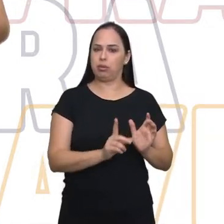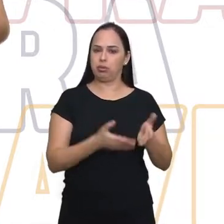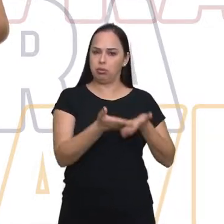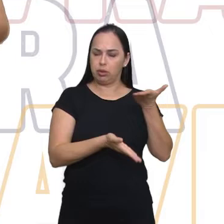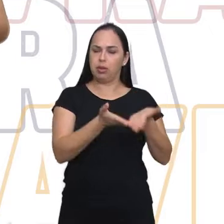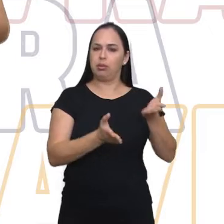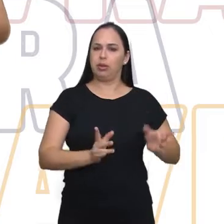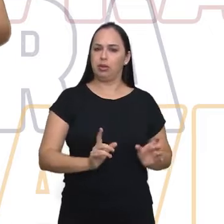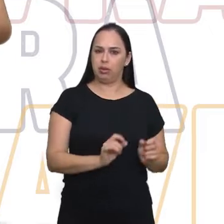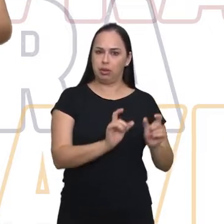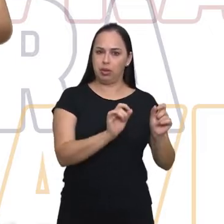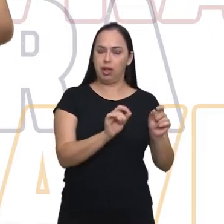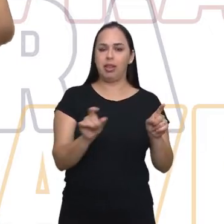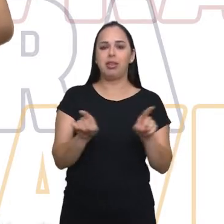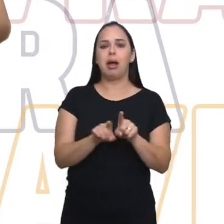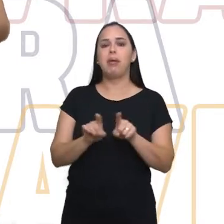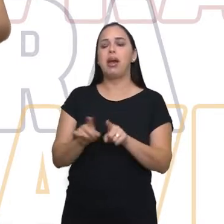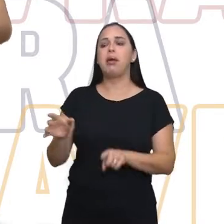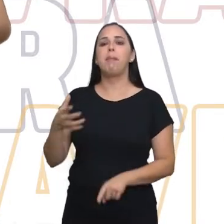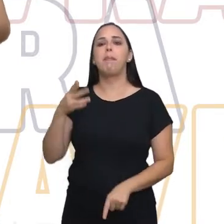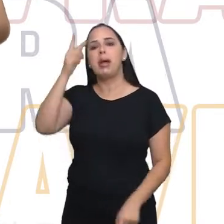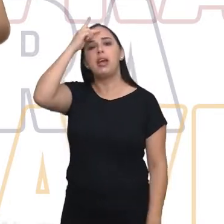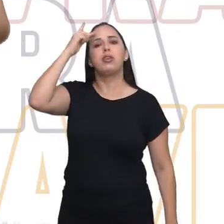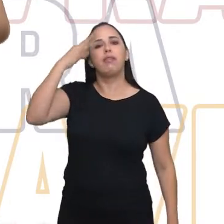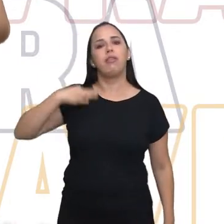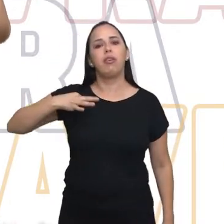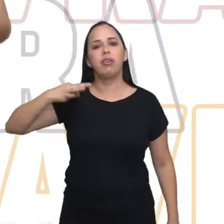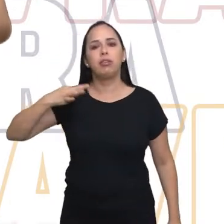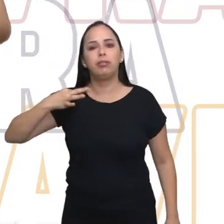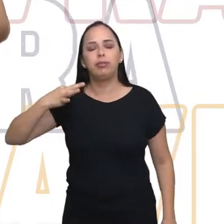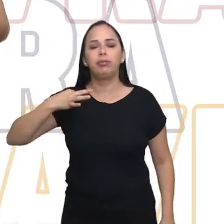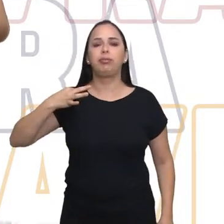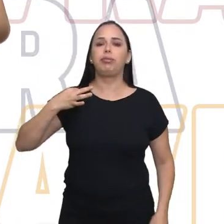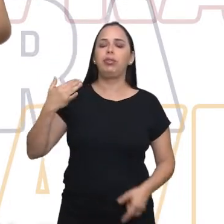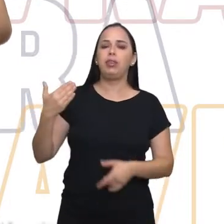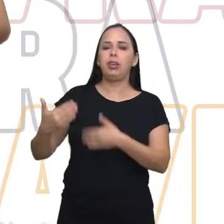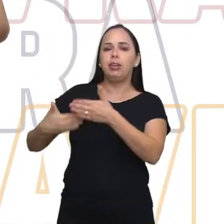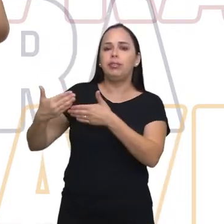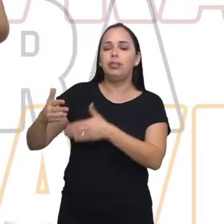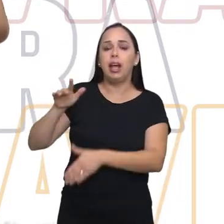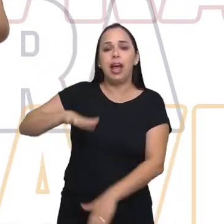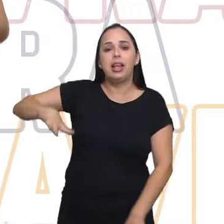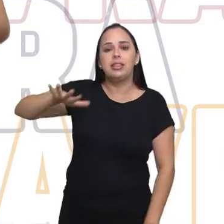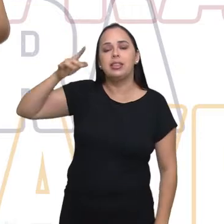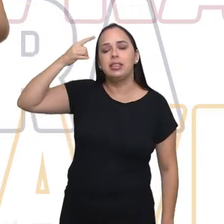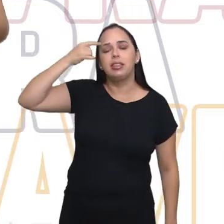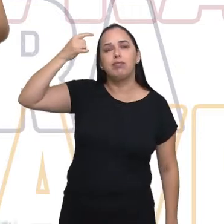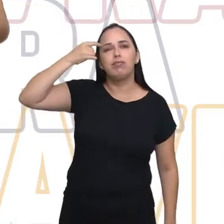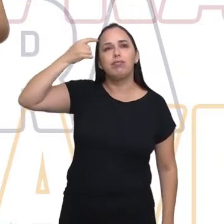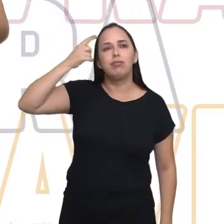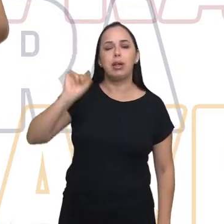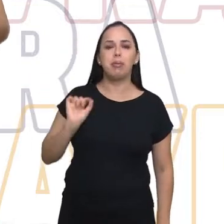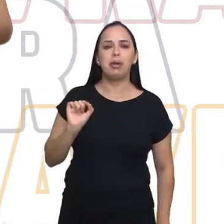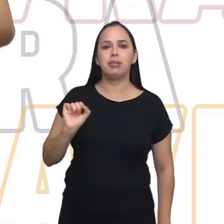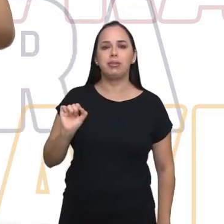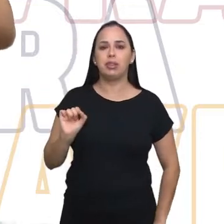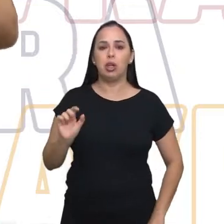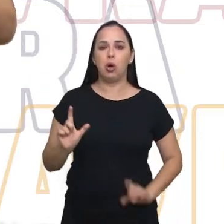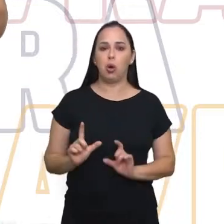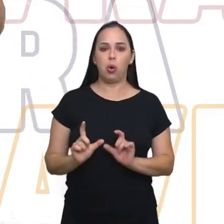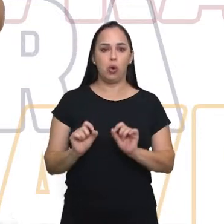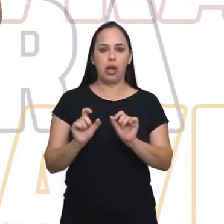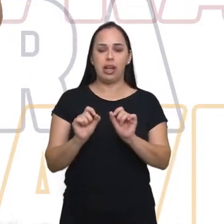Kunizaki e alguns voluntários, um grupo de voluntários que eles entendiam que o câncer